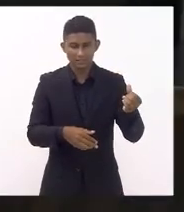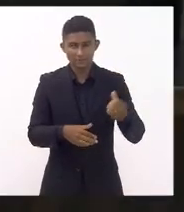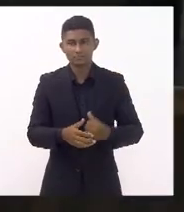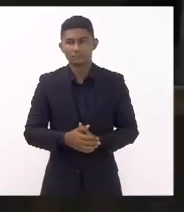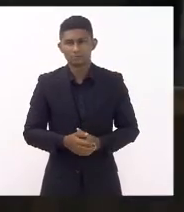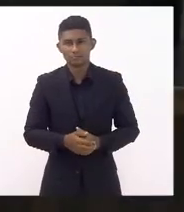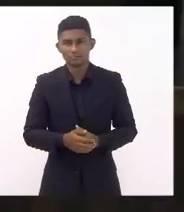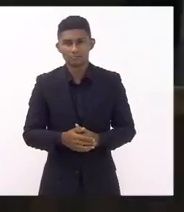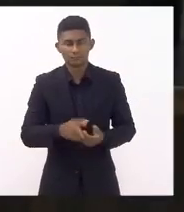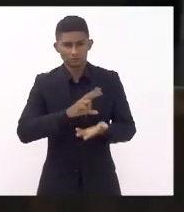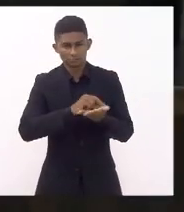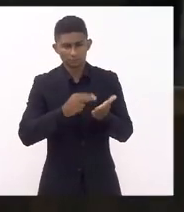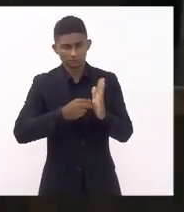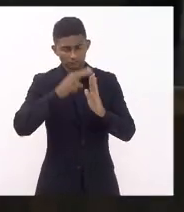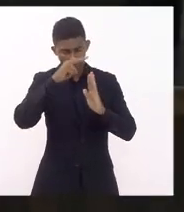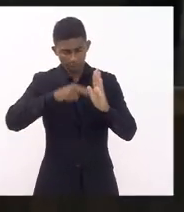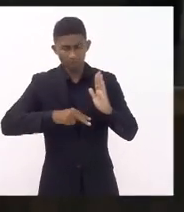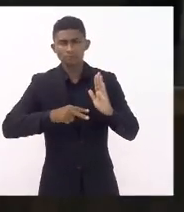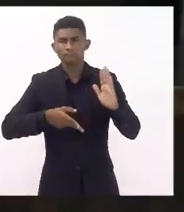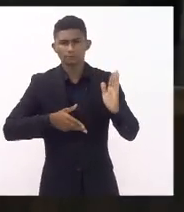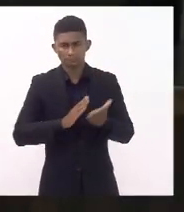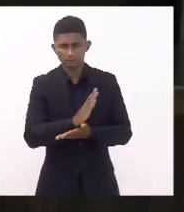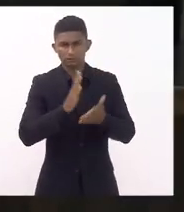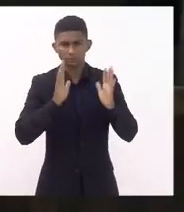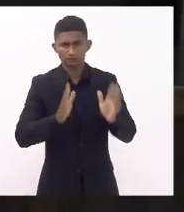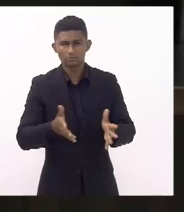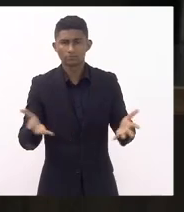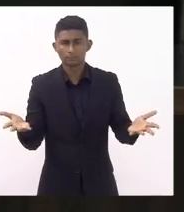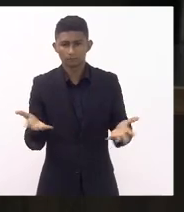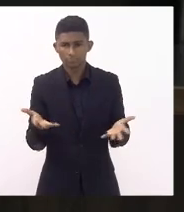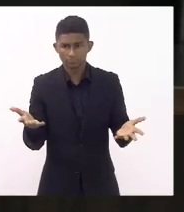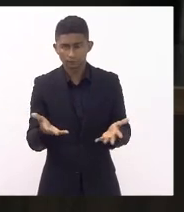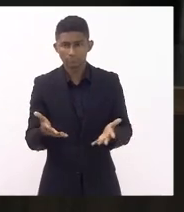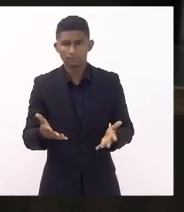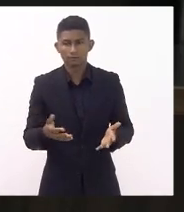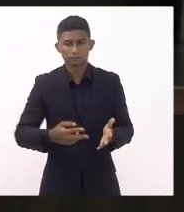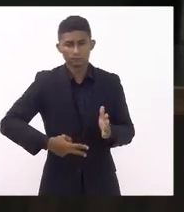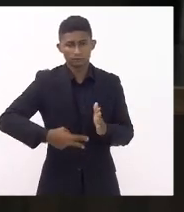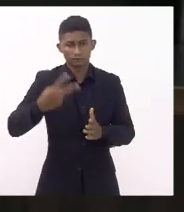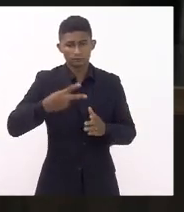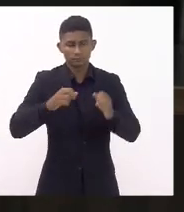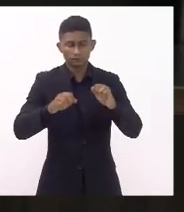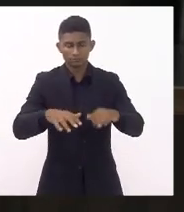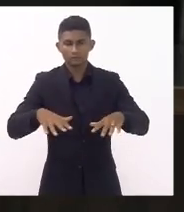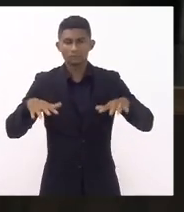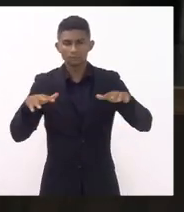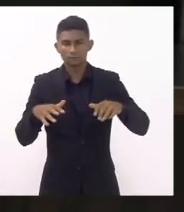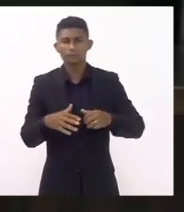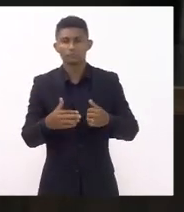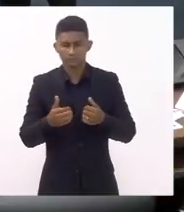Lida e aprovada a ata, passa-se a ordem da segunda sessão extraordinária.